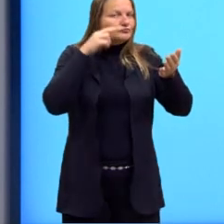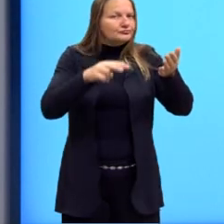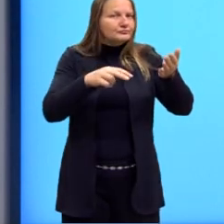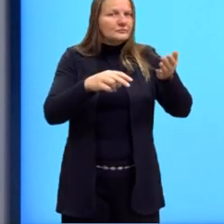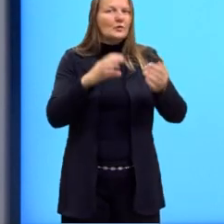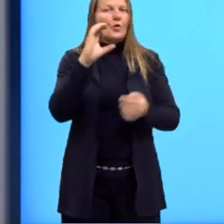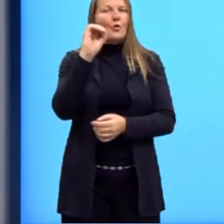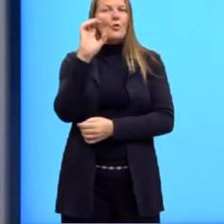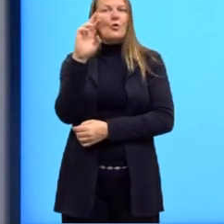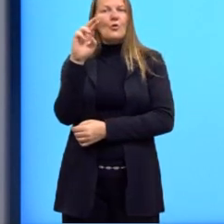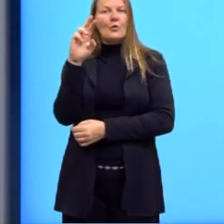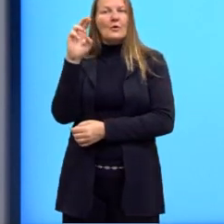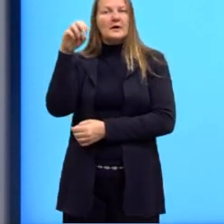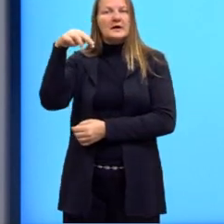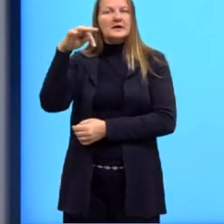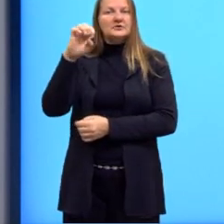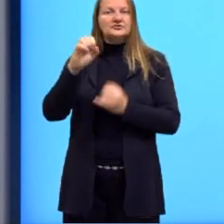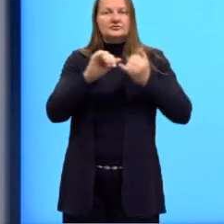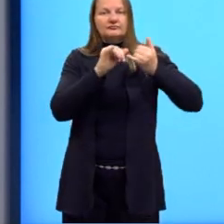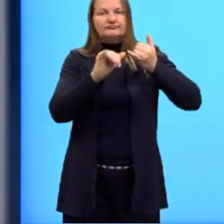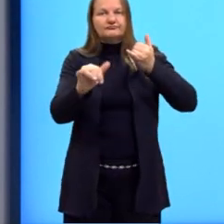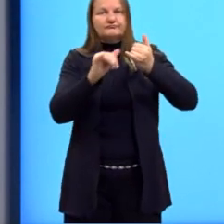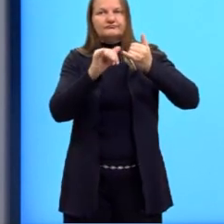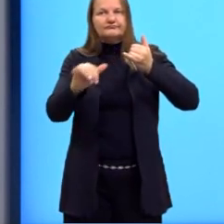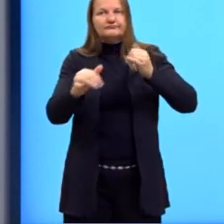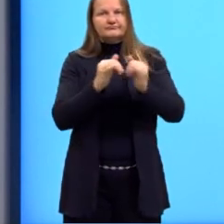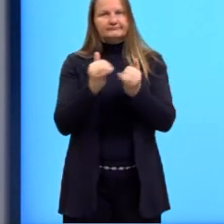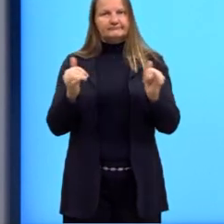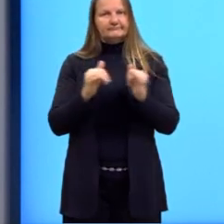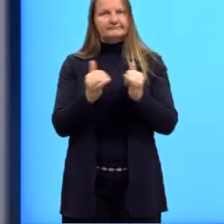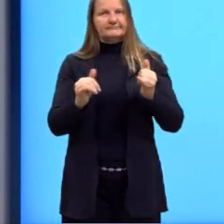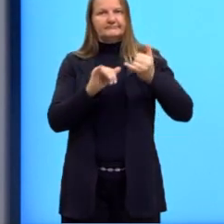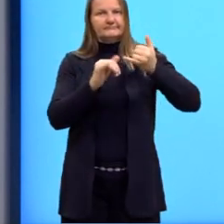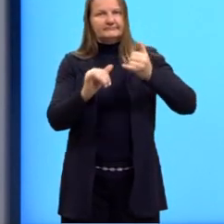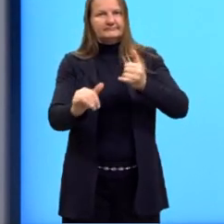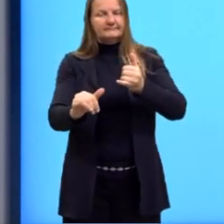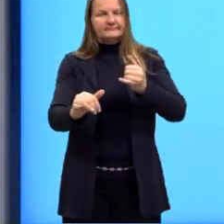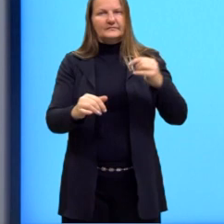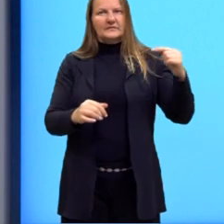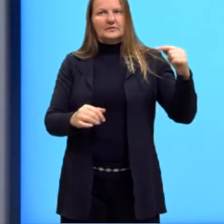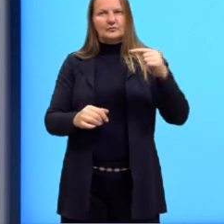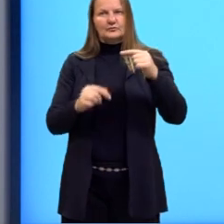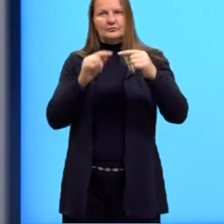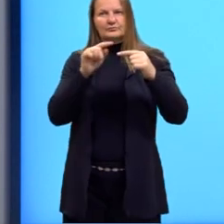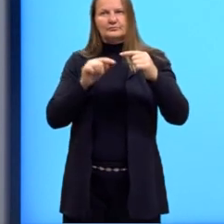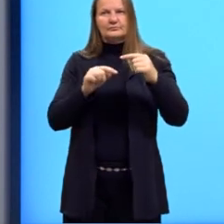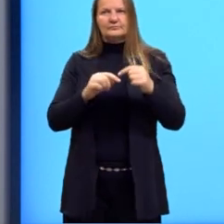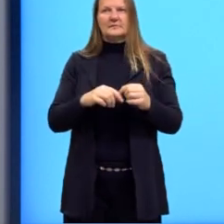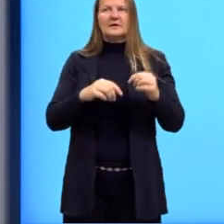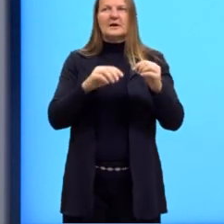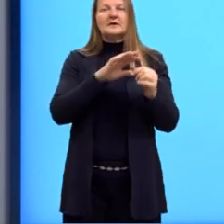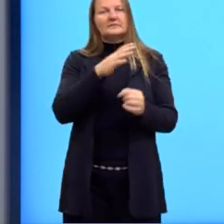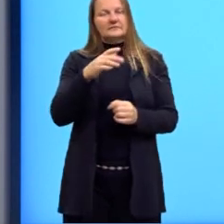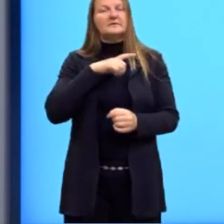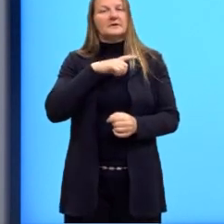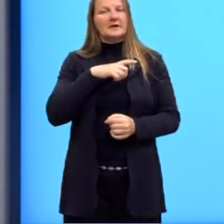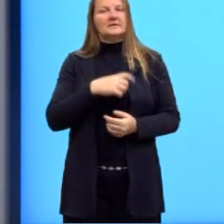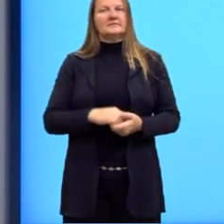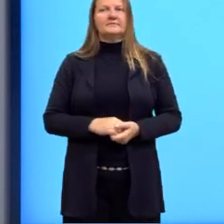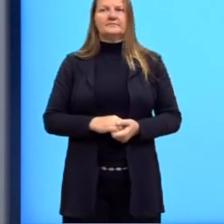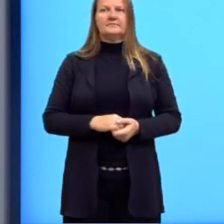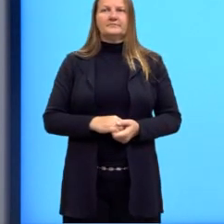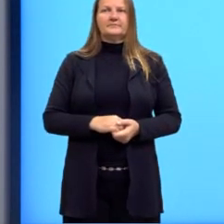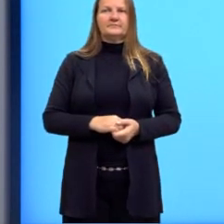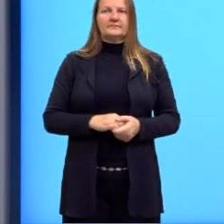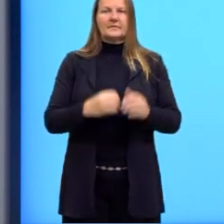então a gente precisa entender que mesmo não esteja representado atenção ela vai tá aqui né por causa